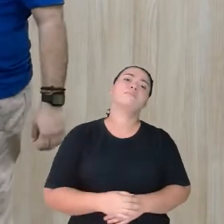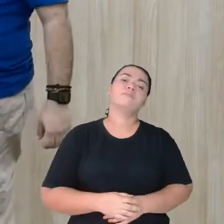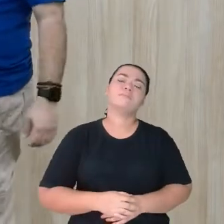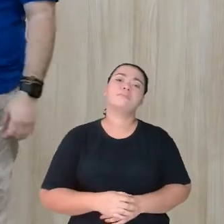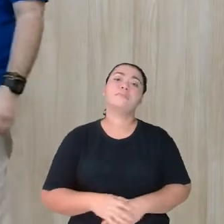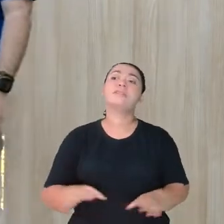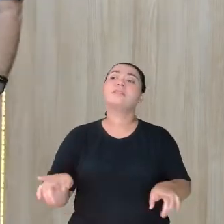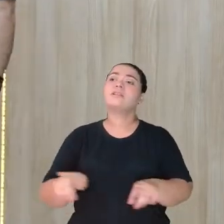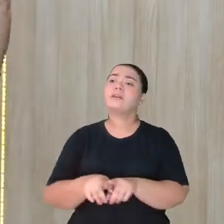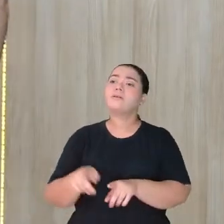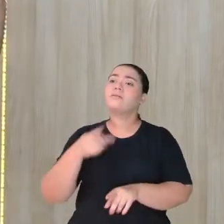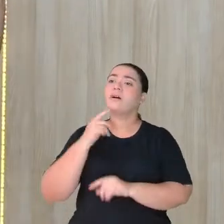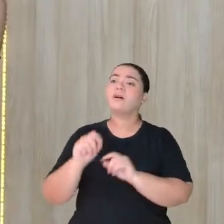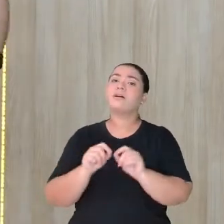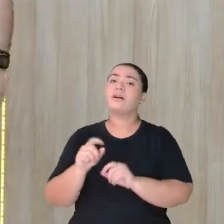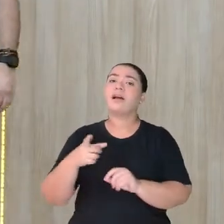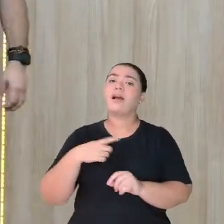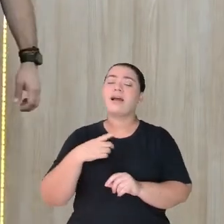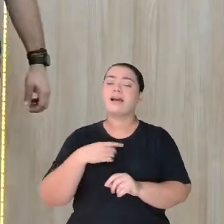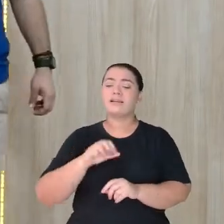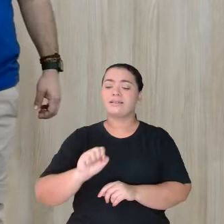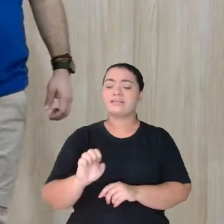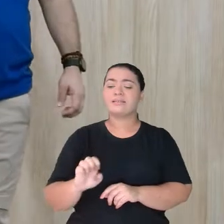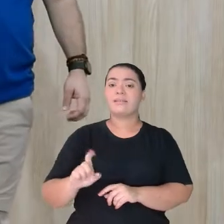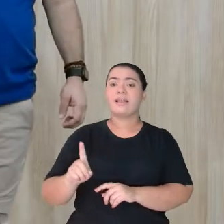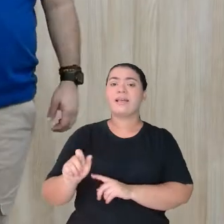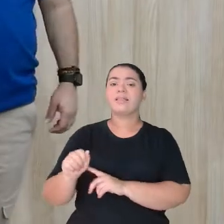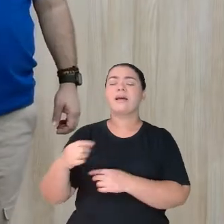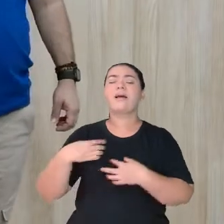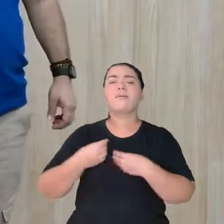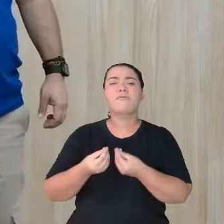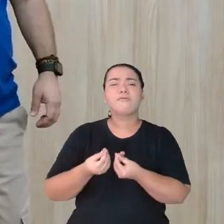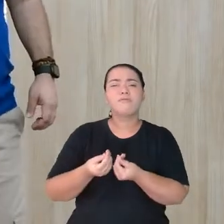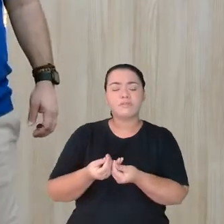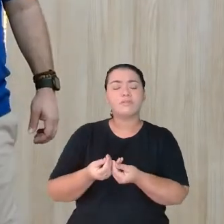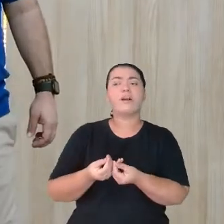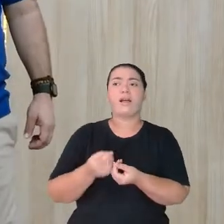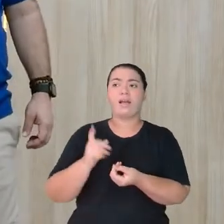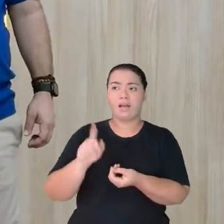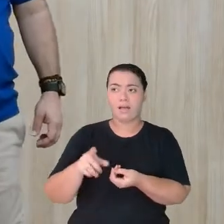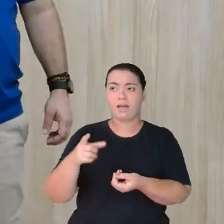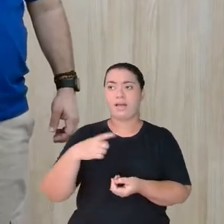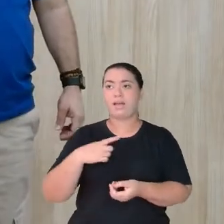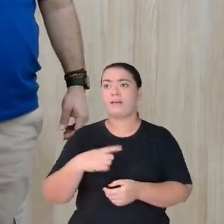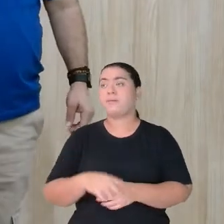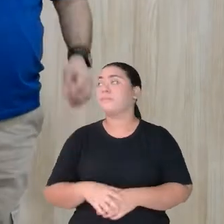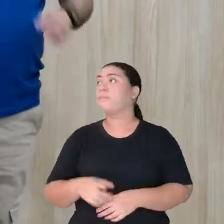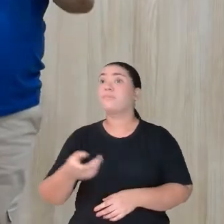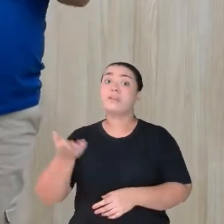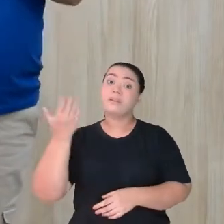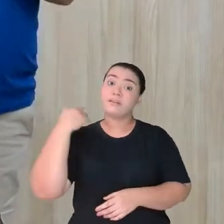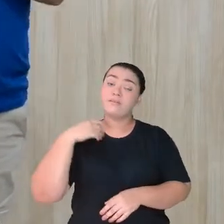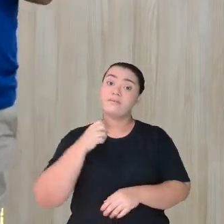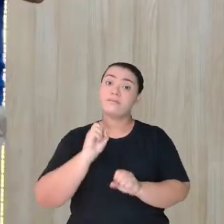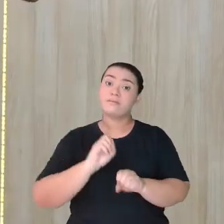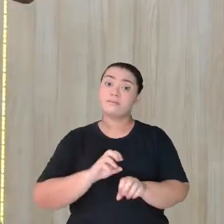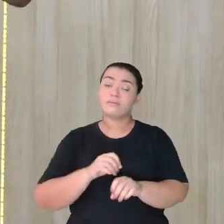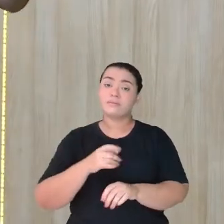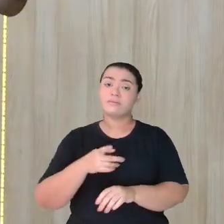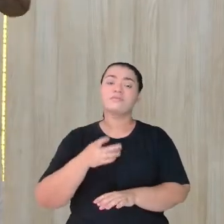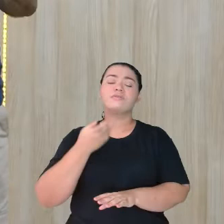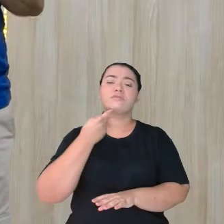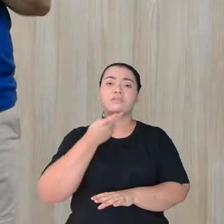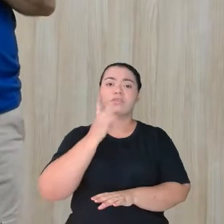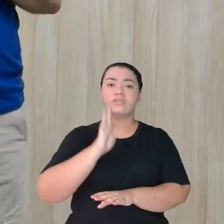também sobre a Rota da Seda. A gente viu na aula passada que a